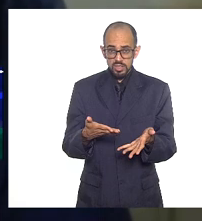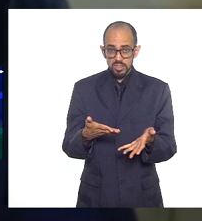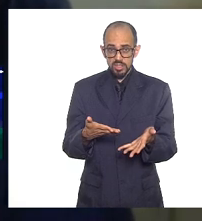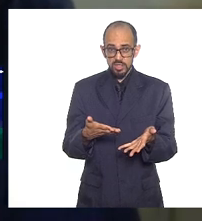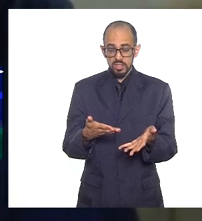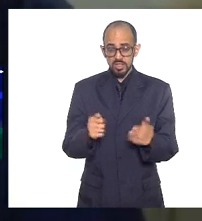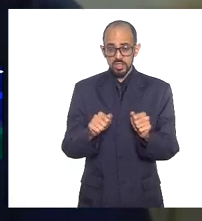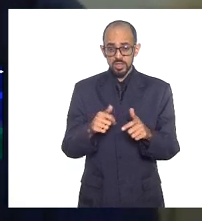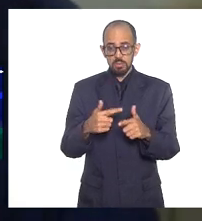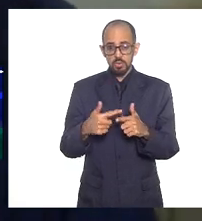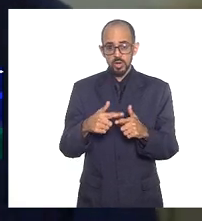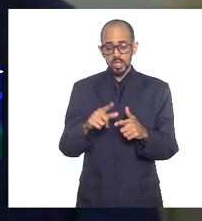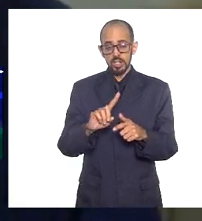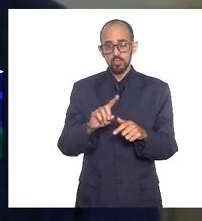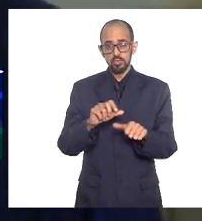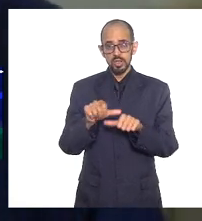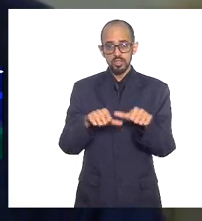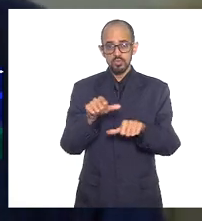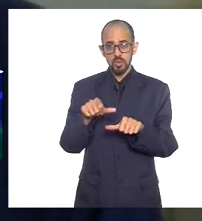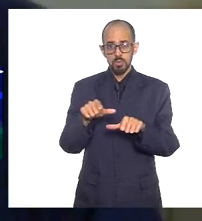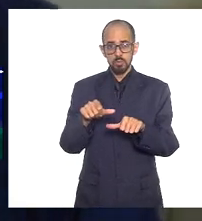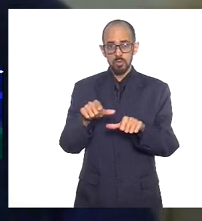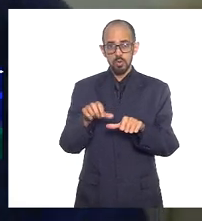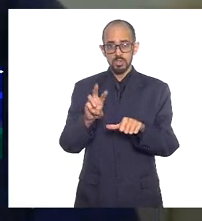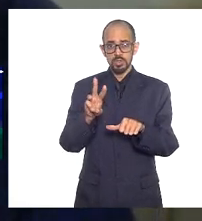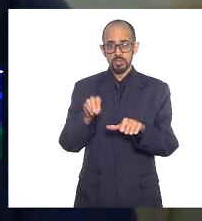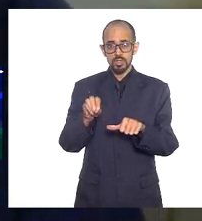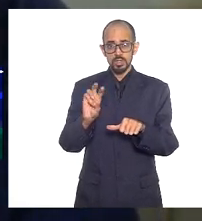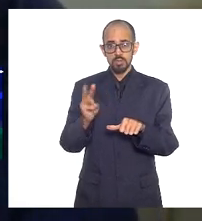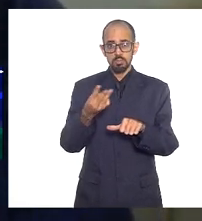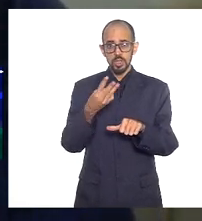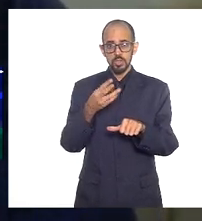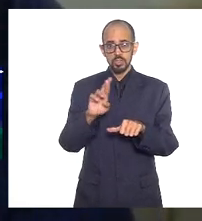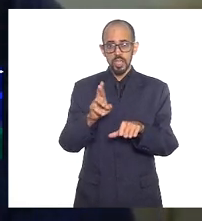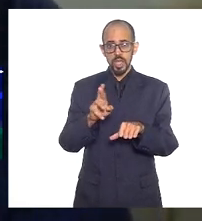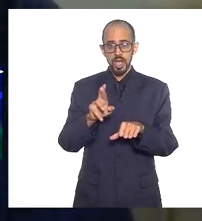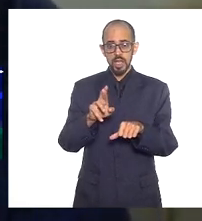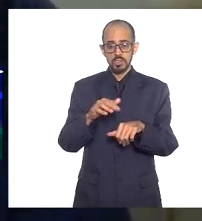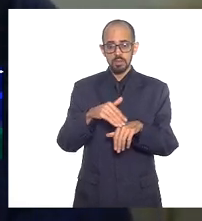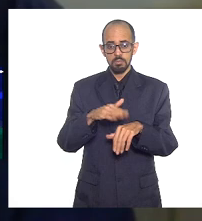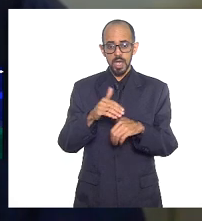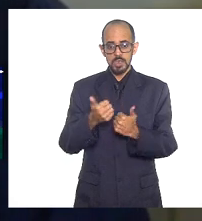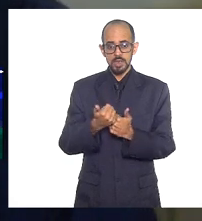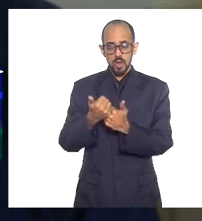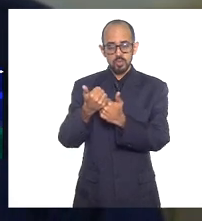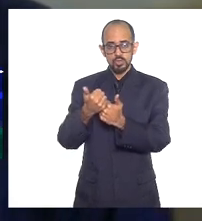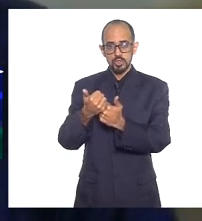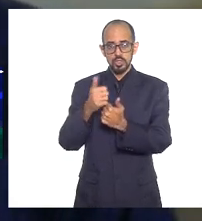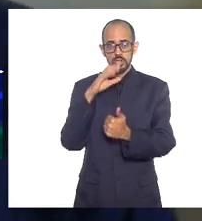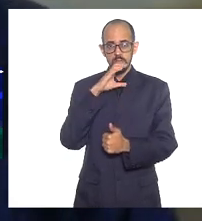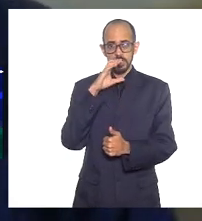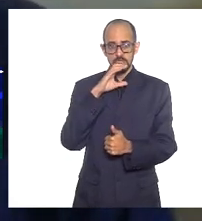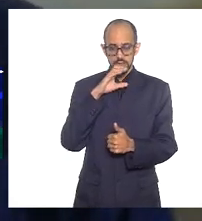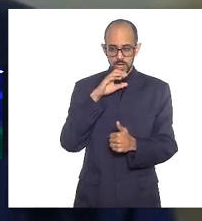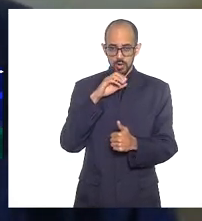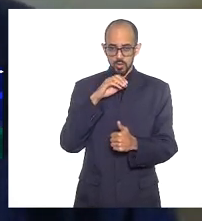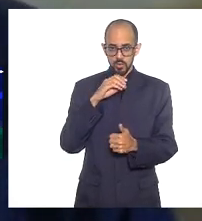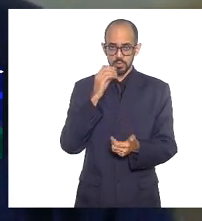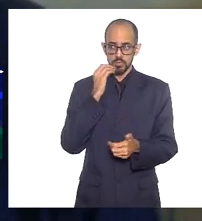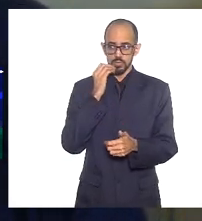transformou esses 30 milhões de reais em mais auxílio emergencial teria muito mais